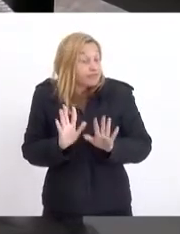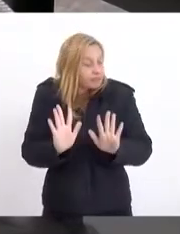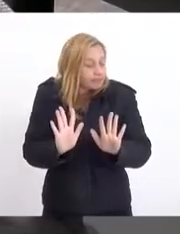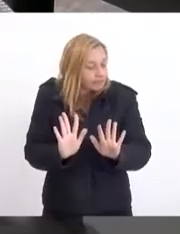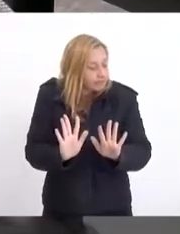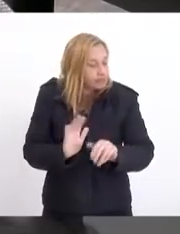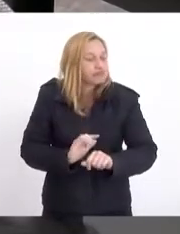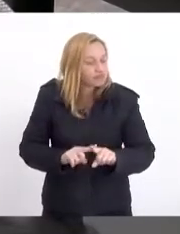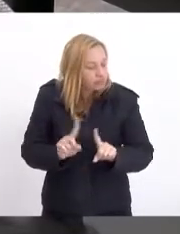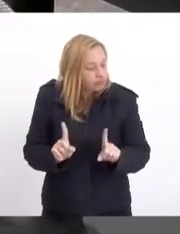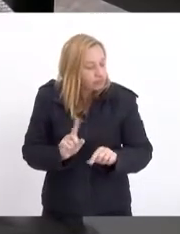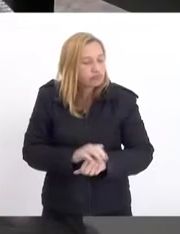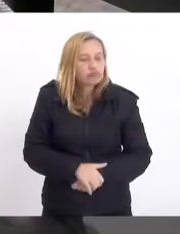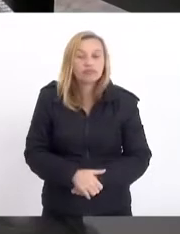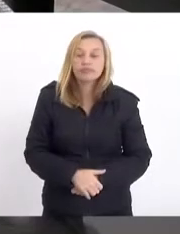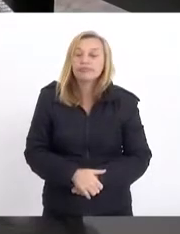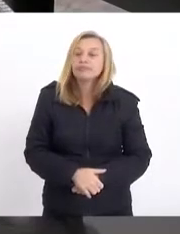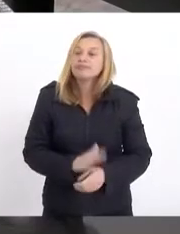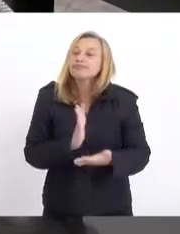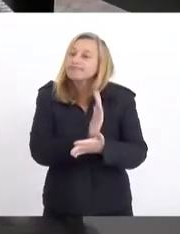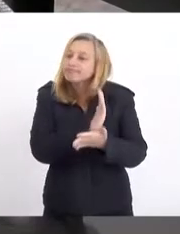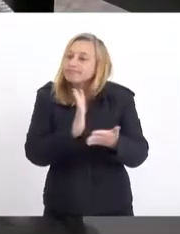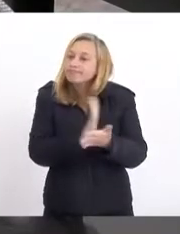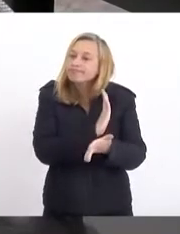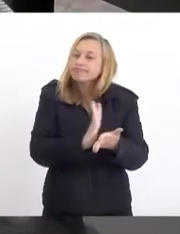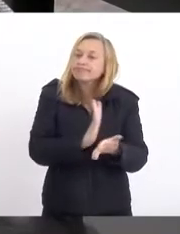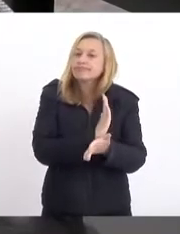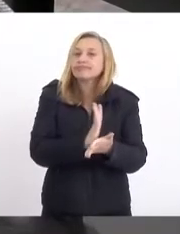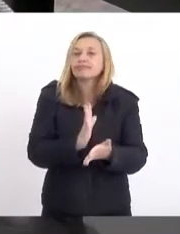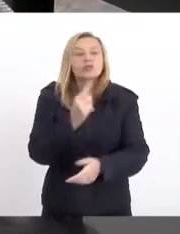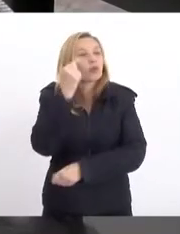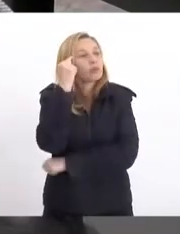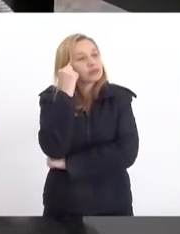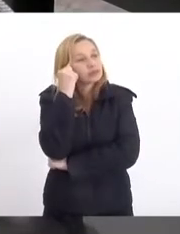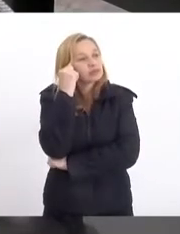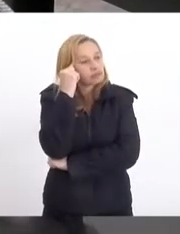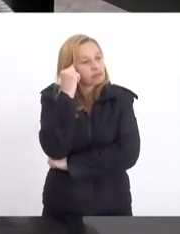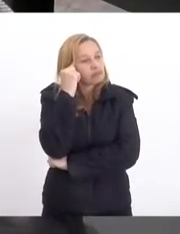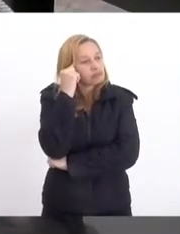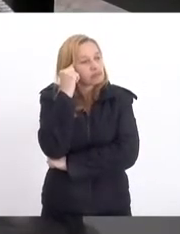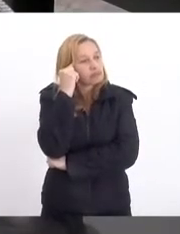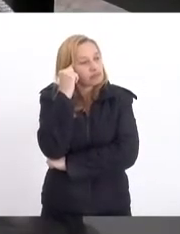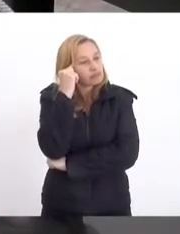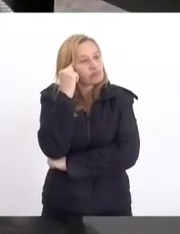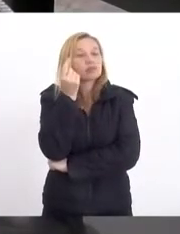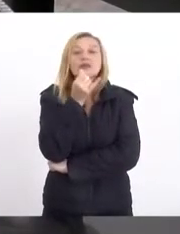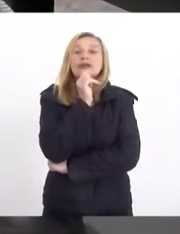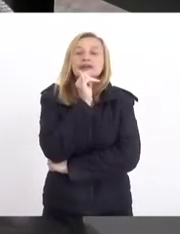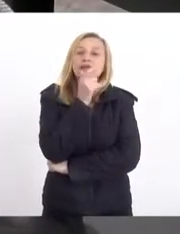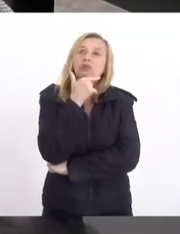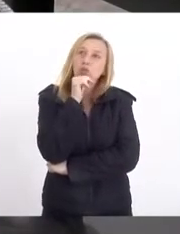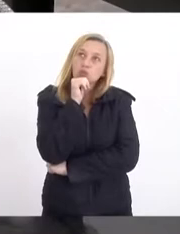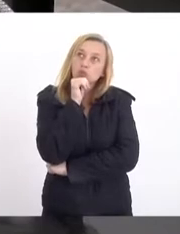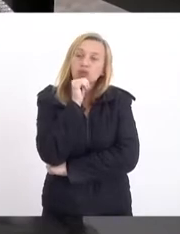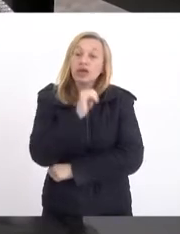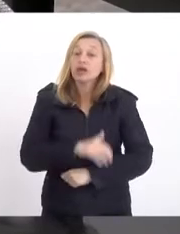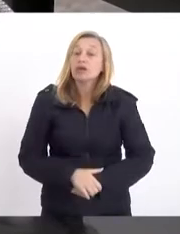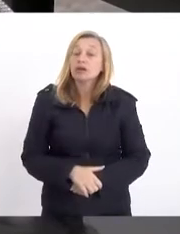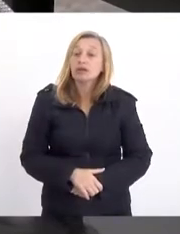mas, não é? Às vezes eu fico pensando, não é? Por exemplo, fala aqui